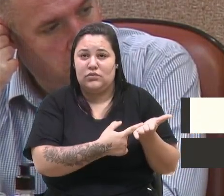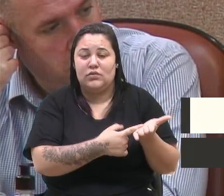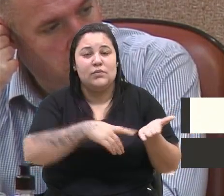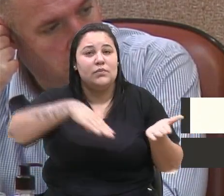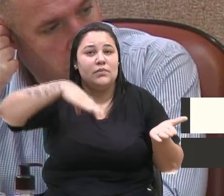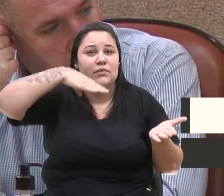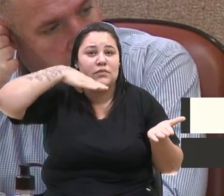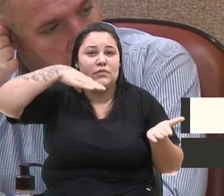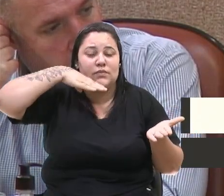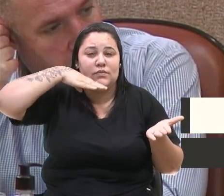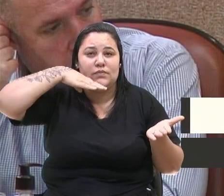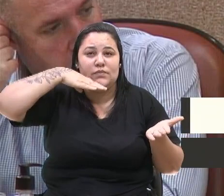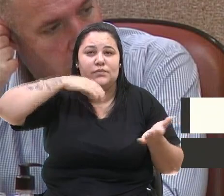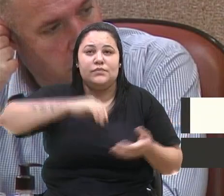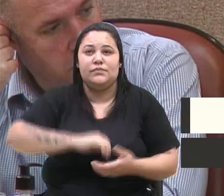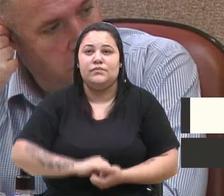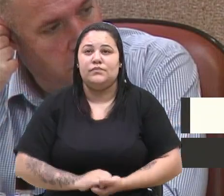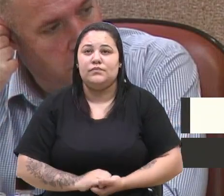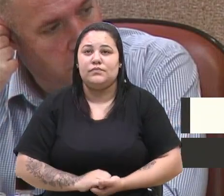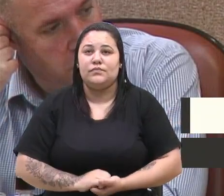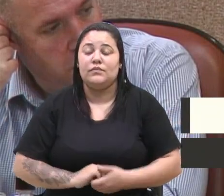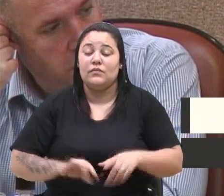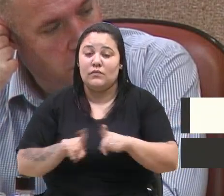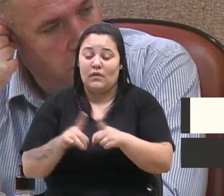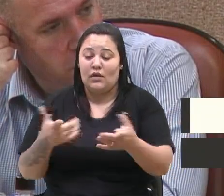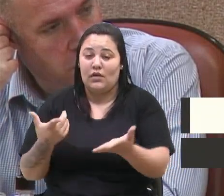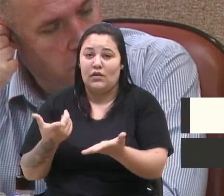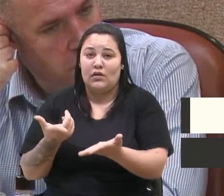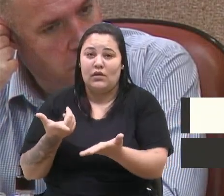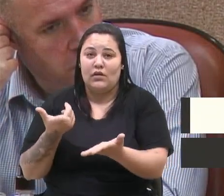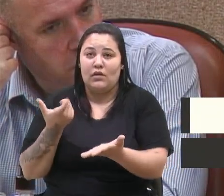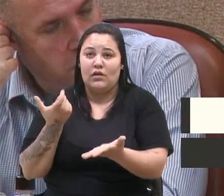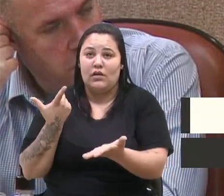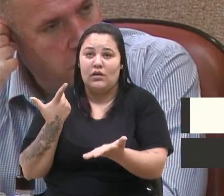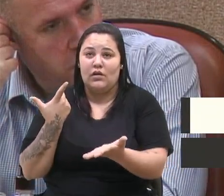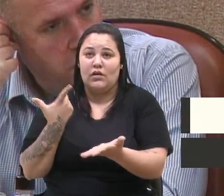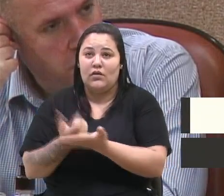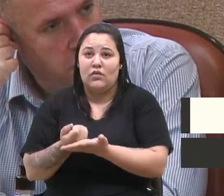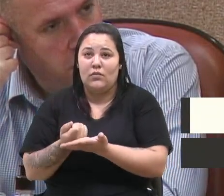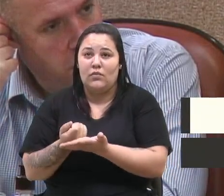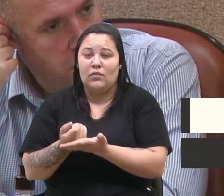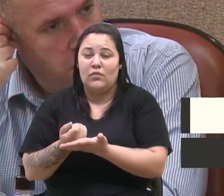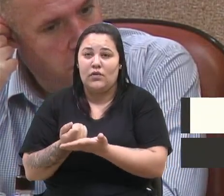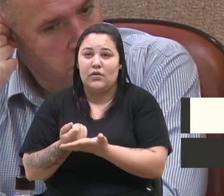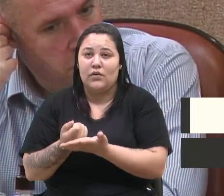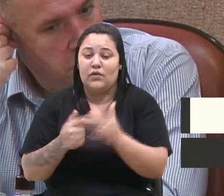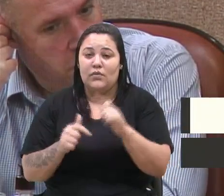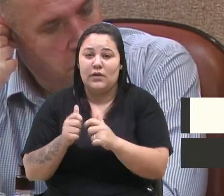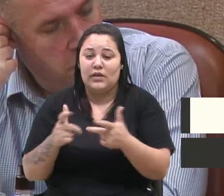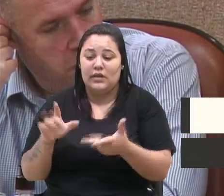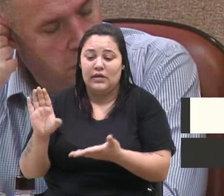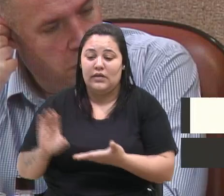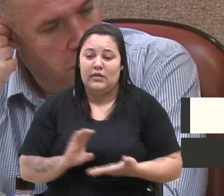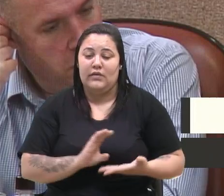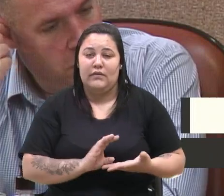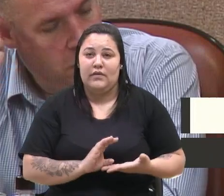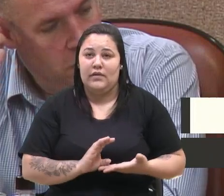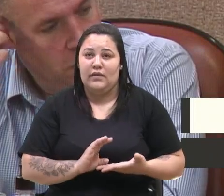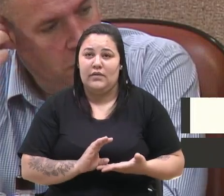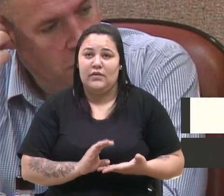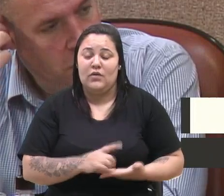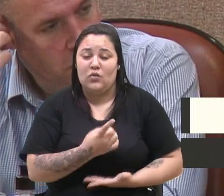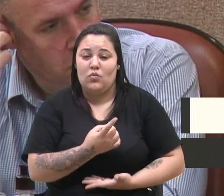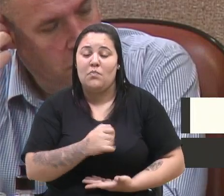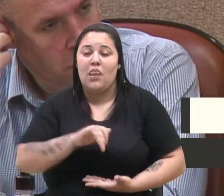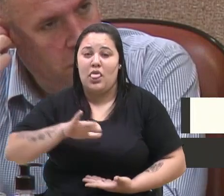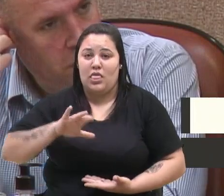Bortola, a compra de materiais essa verba que foi destinada de 1 milhão,